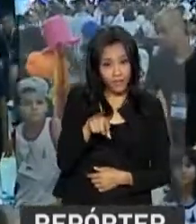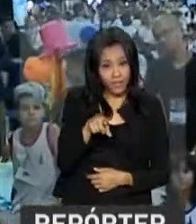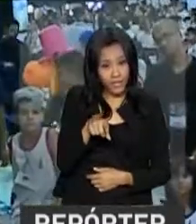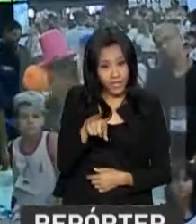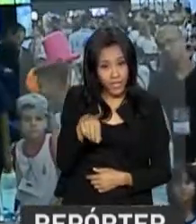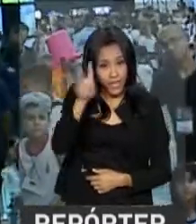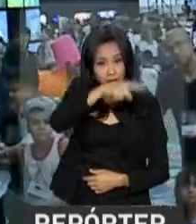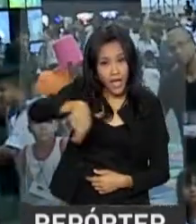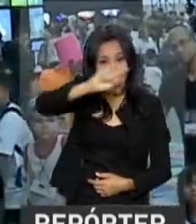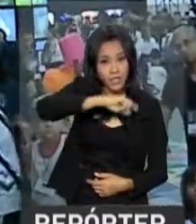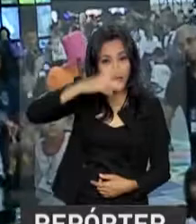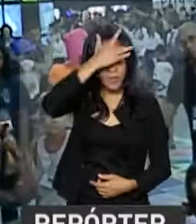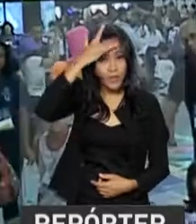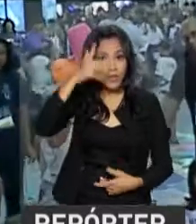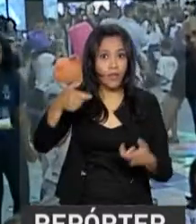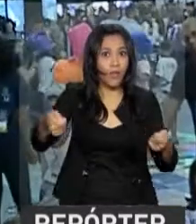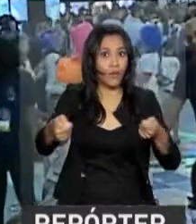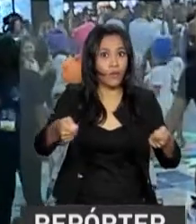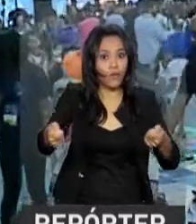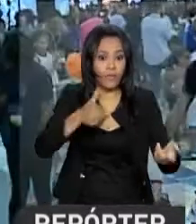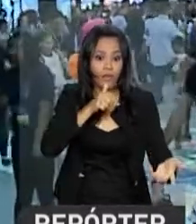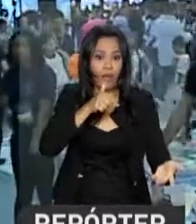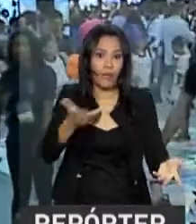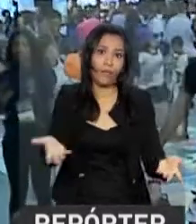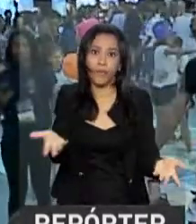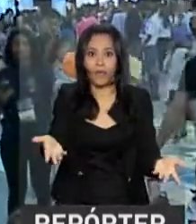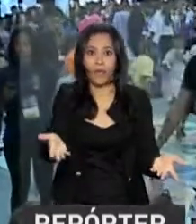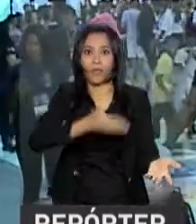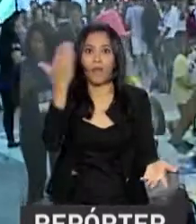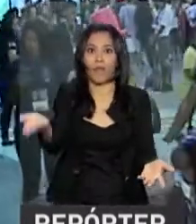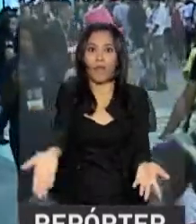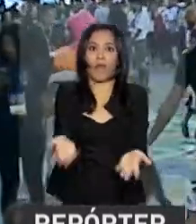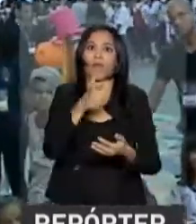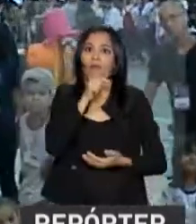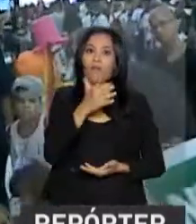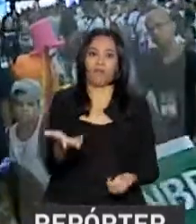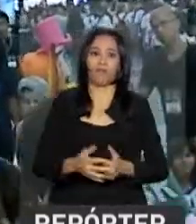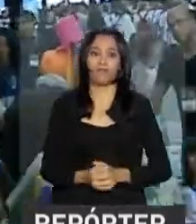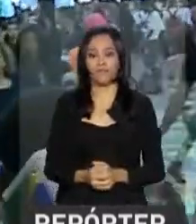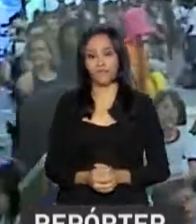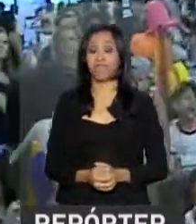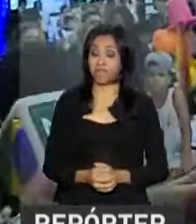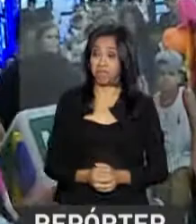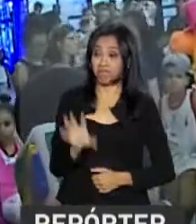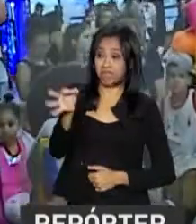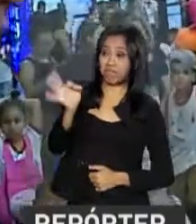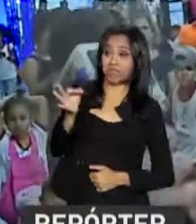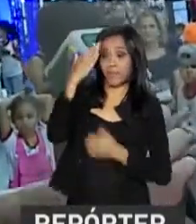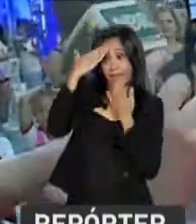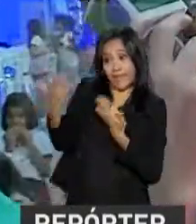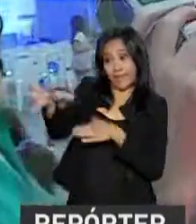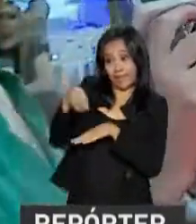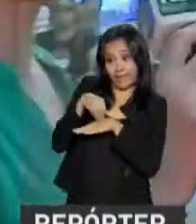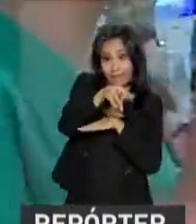é que as pessoas economizem água, porque senão a água pode acabar. Tá certo, tá dado o recado. Muitíssimo